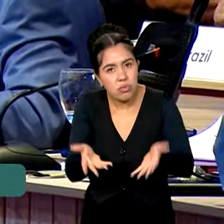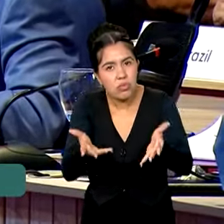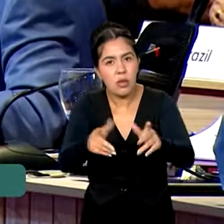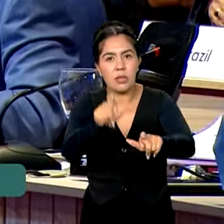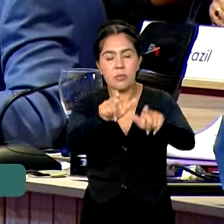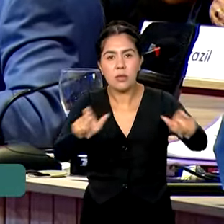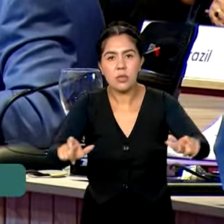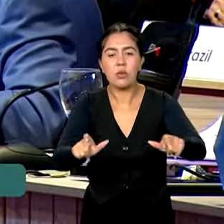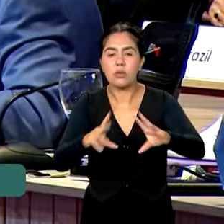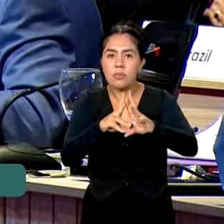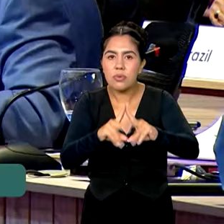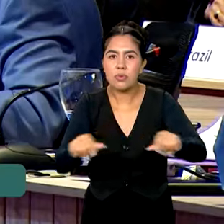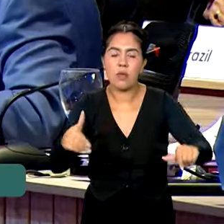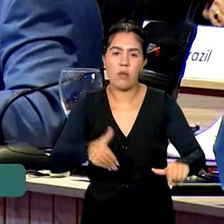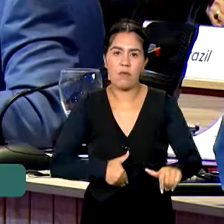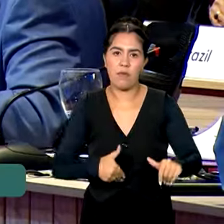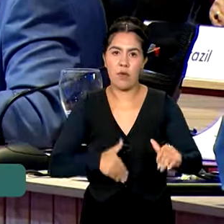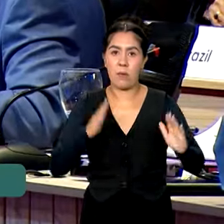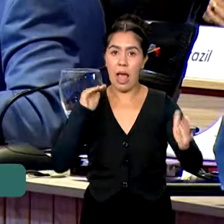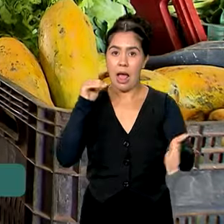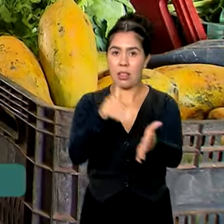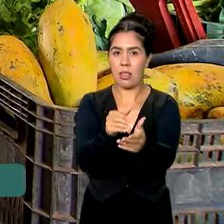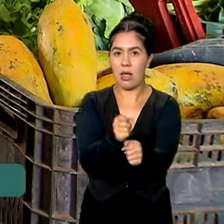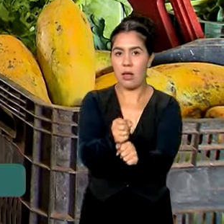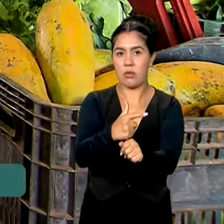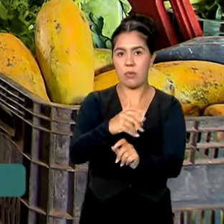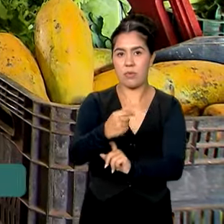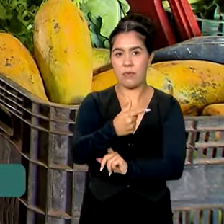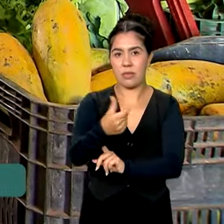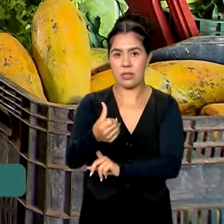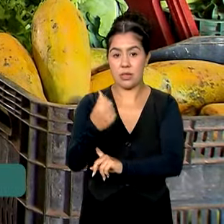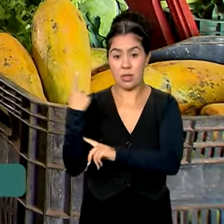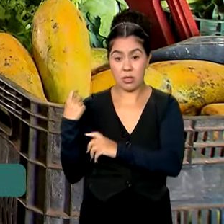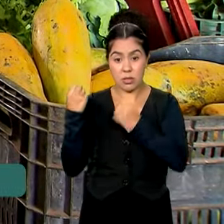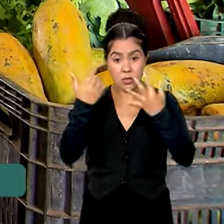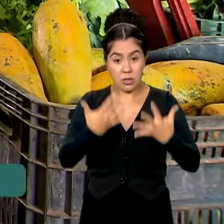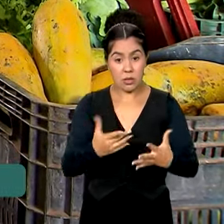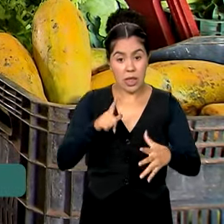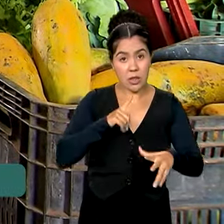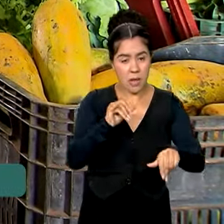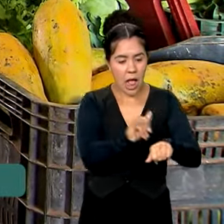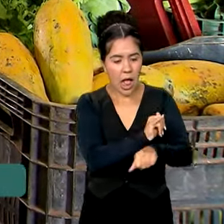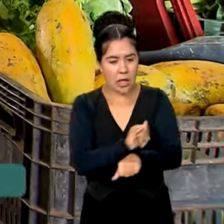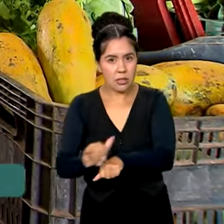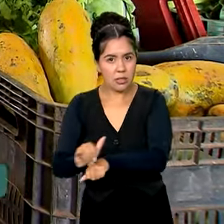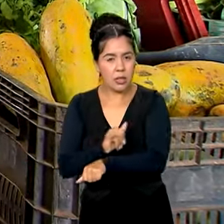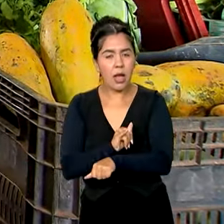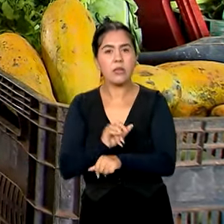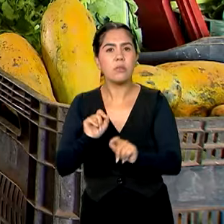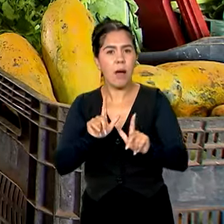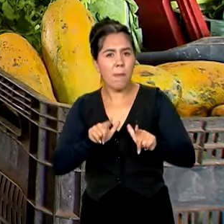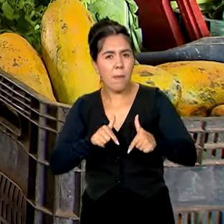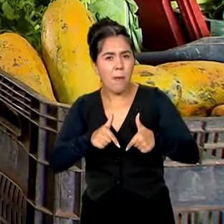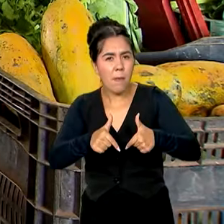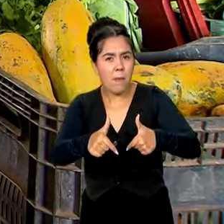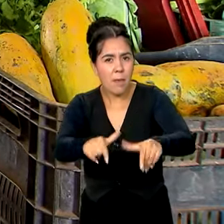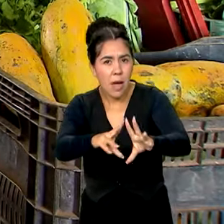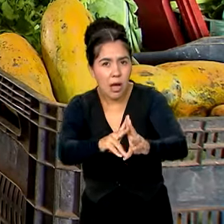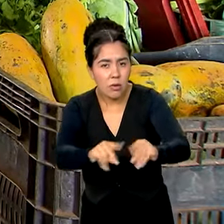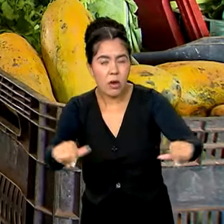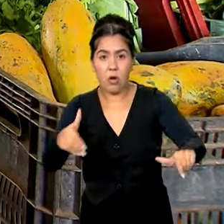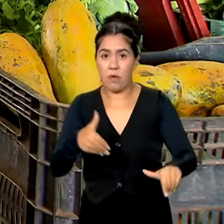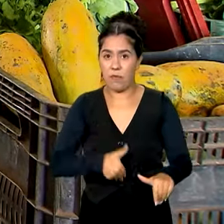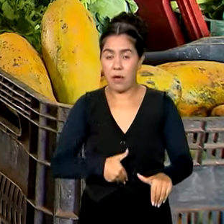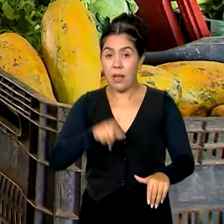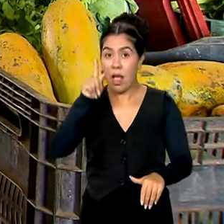seu mandato até 2026. E uma das estratégias no combate à fome, que é uma